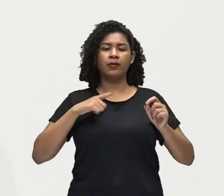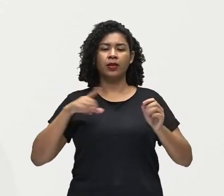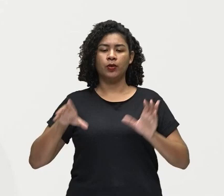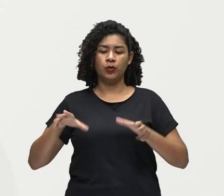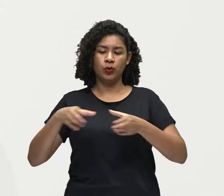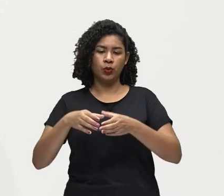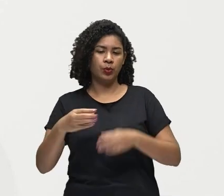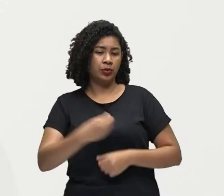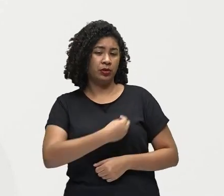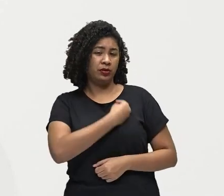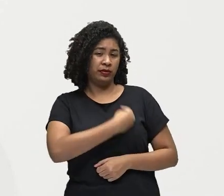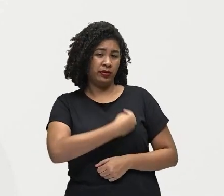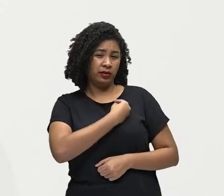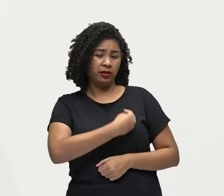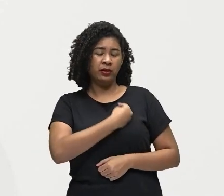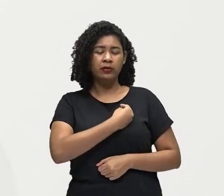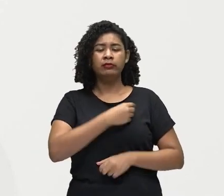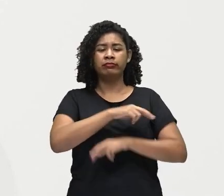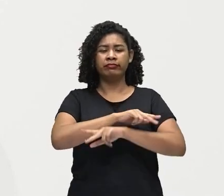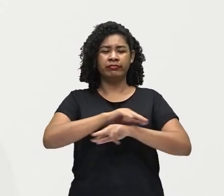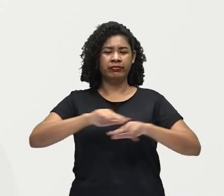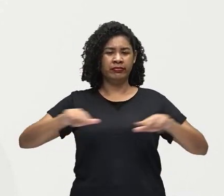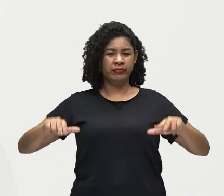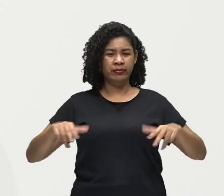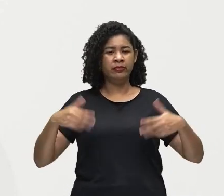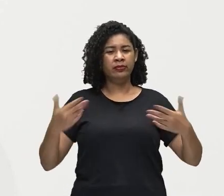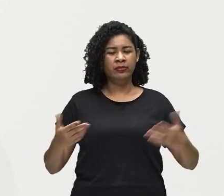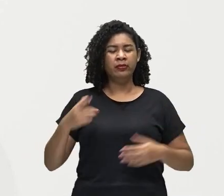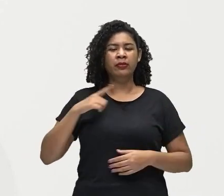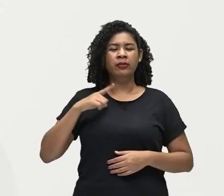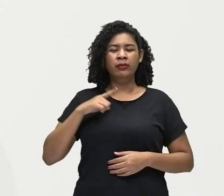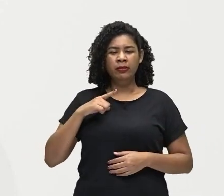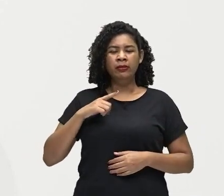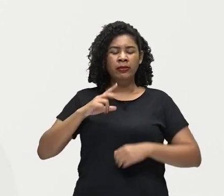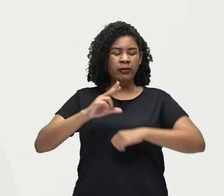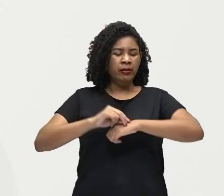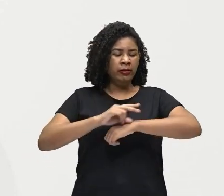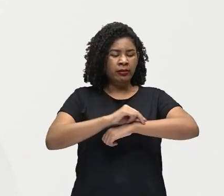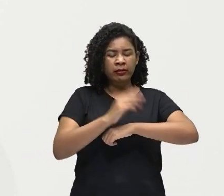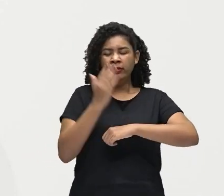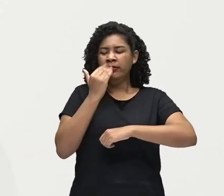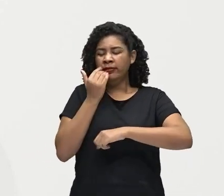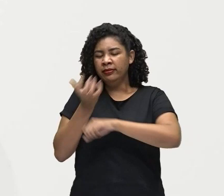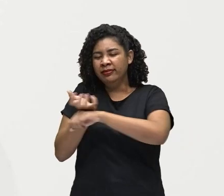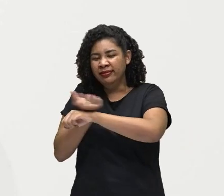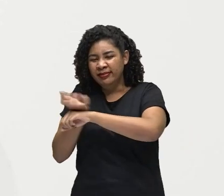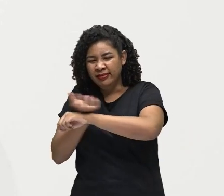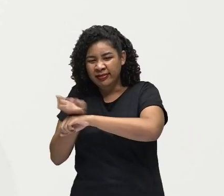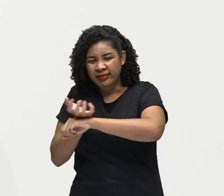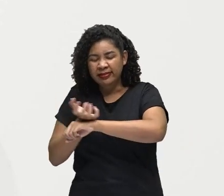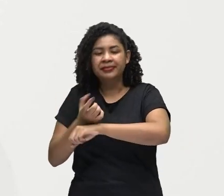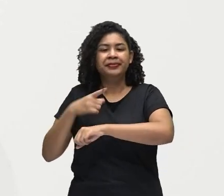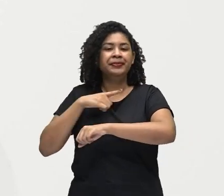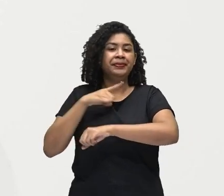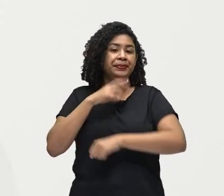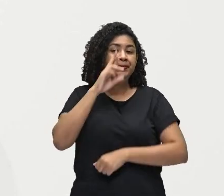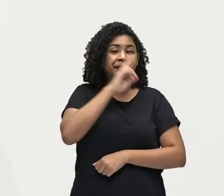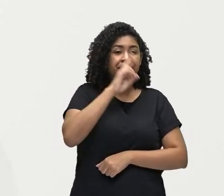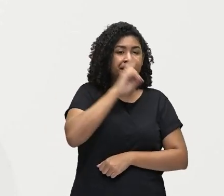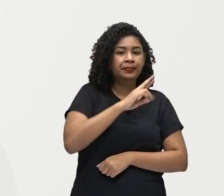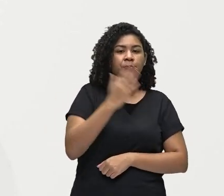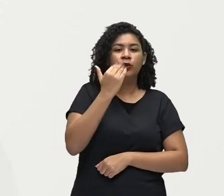né, envolvidos, e aí você tem o gafanhoto que se alimenta ali do capim, aquele animalzinho como um ratinho, por exemplo, que pode comer ali